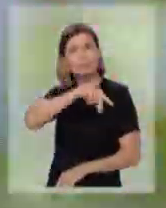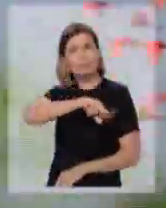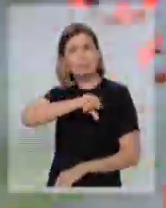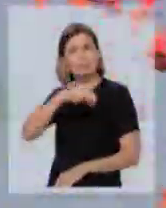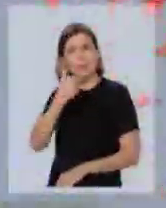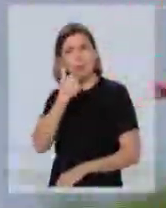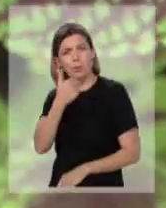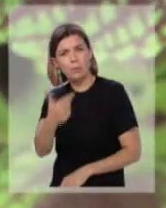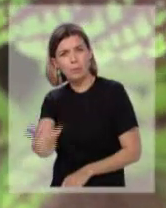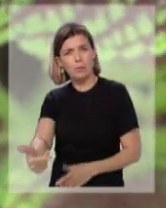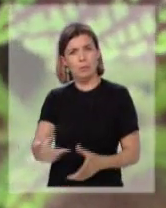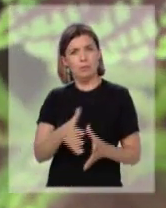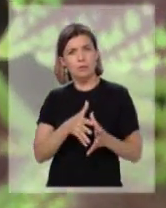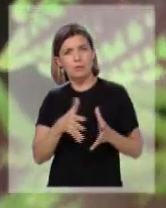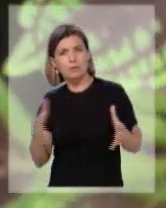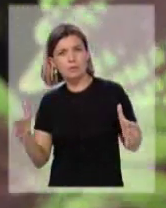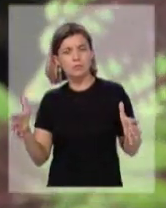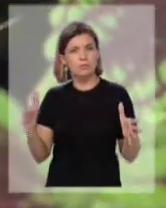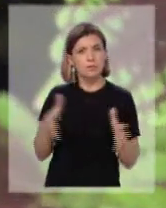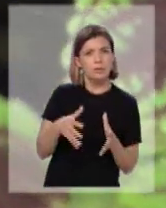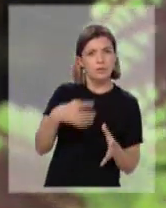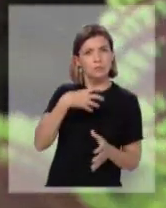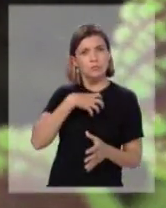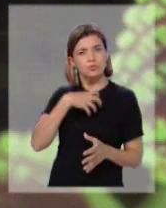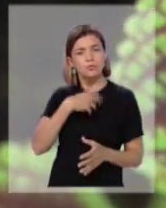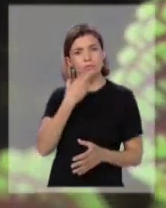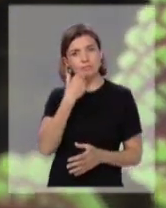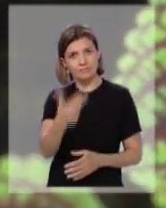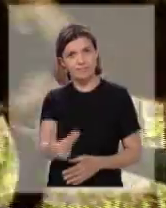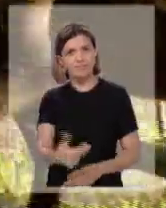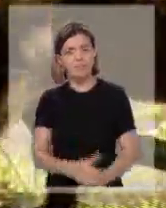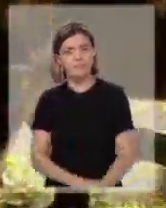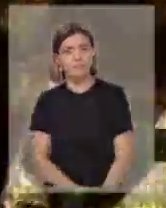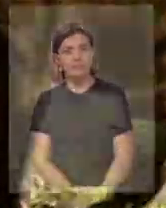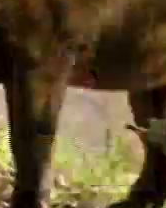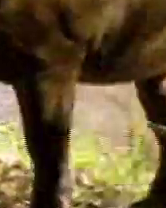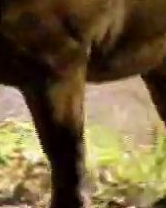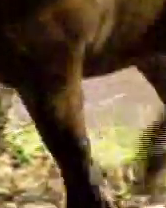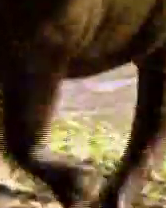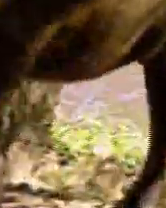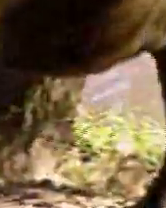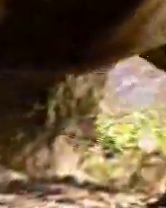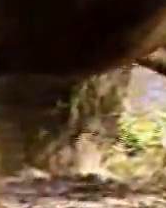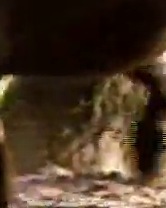de formas, tamanhos, hábitos e cores.